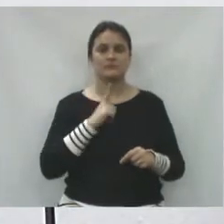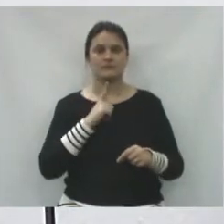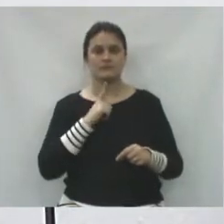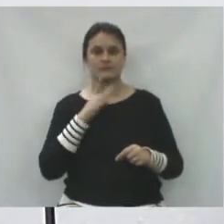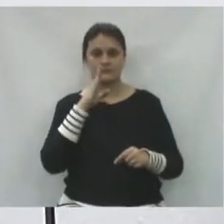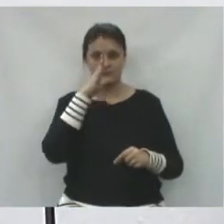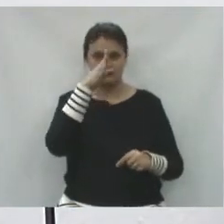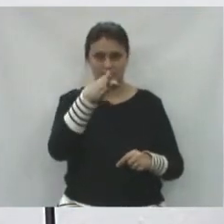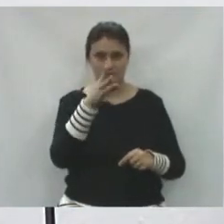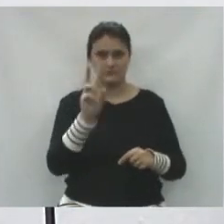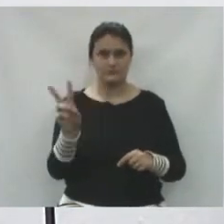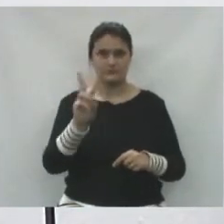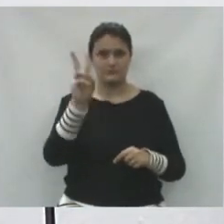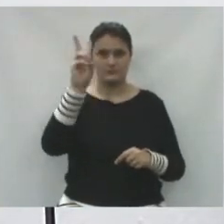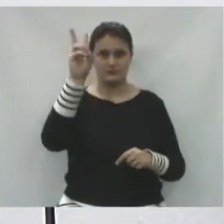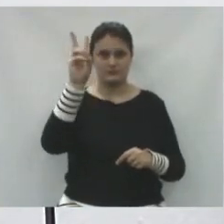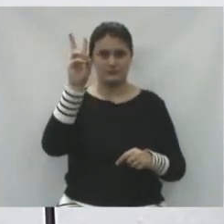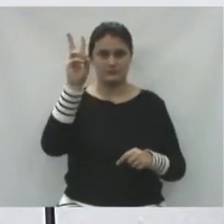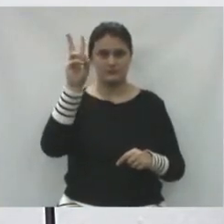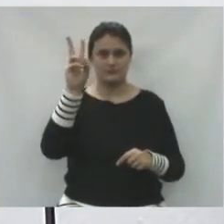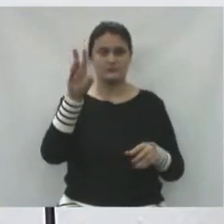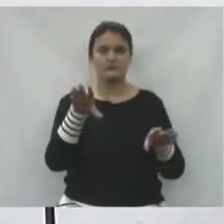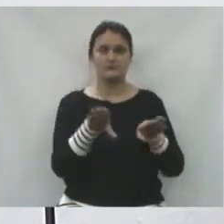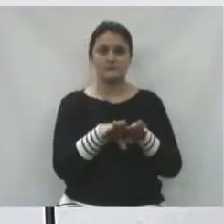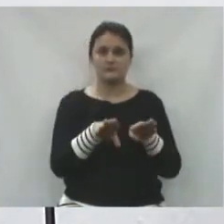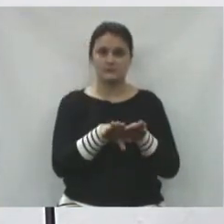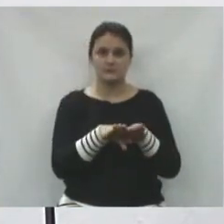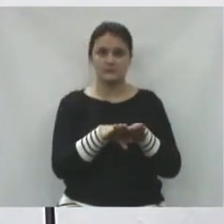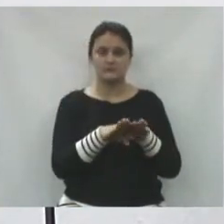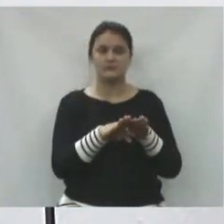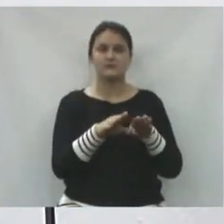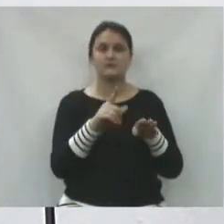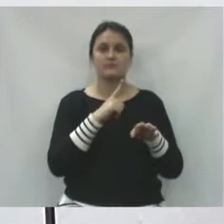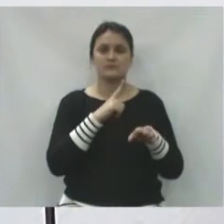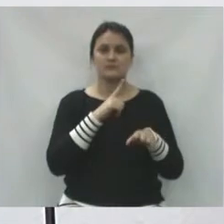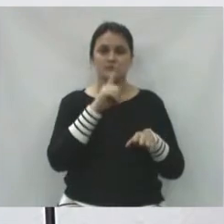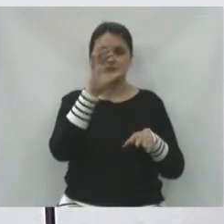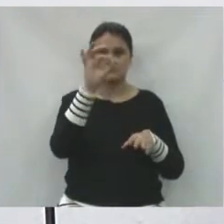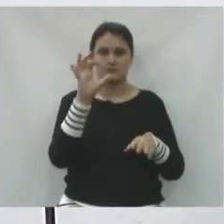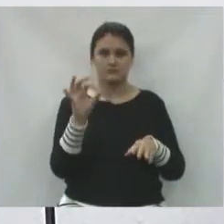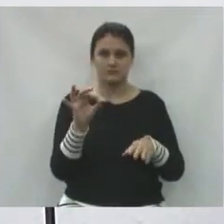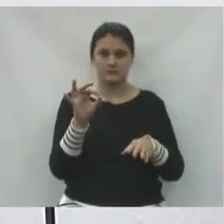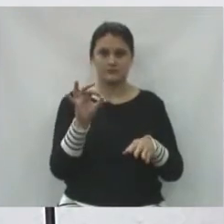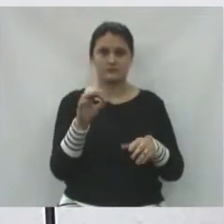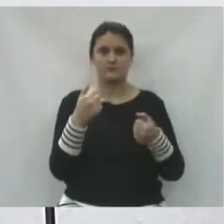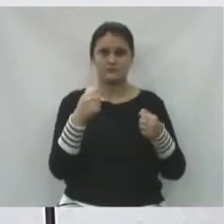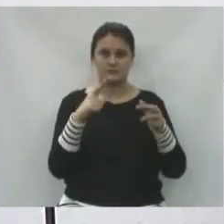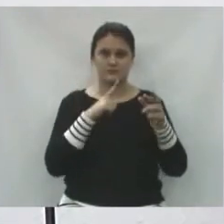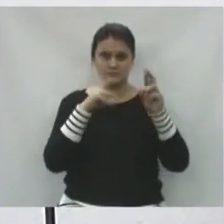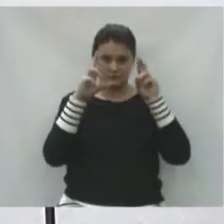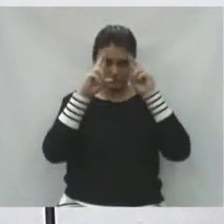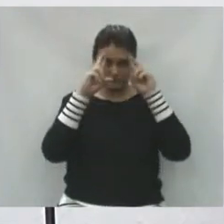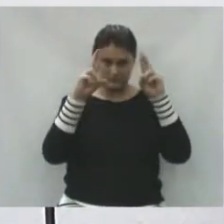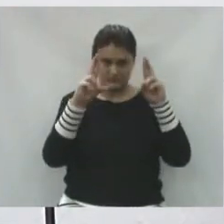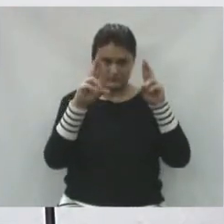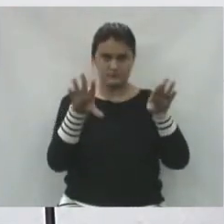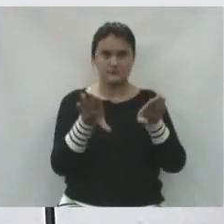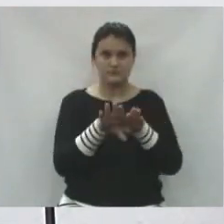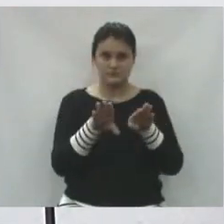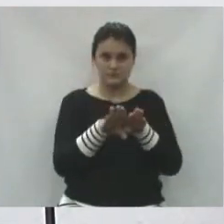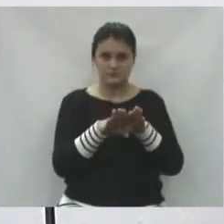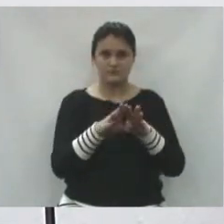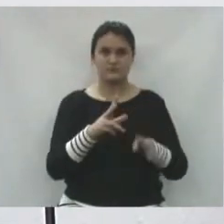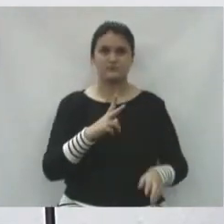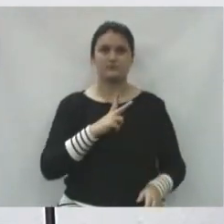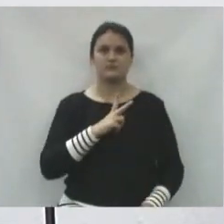à destinação de valores, inclusive fixando um percentual mínimo a ser respeitado. E justamente